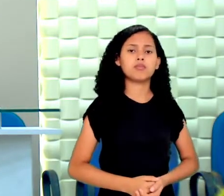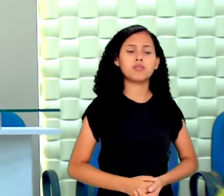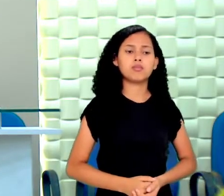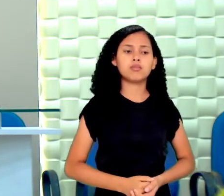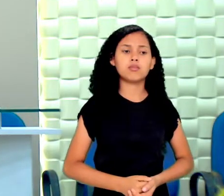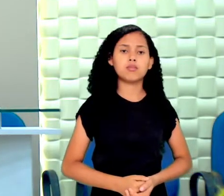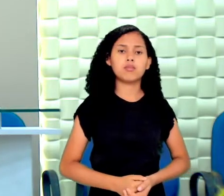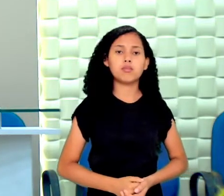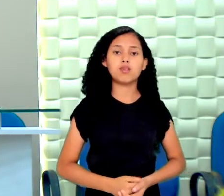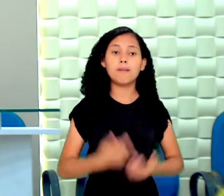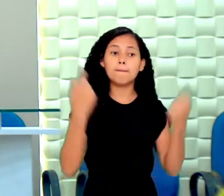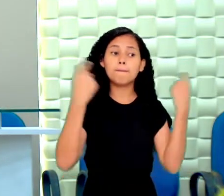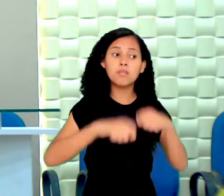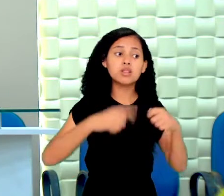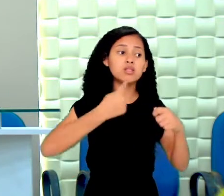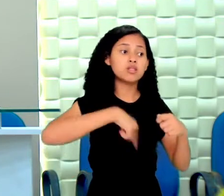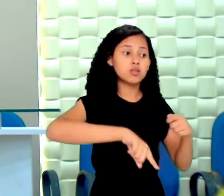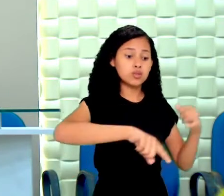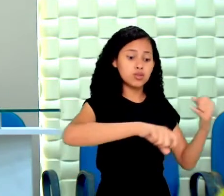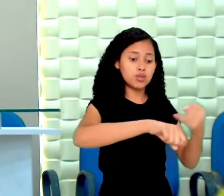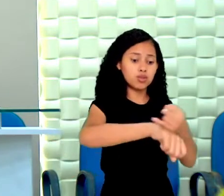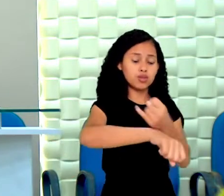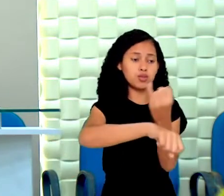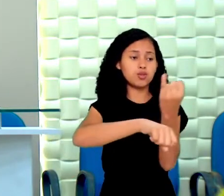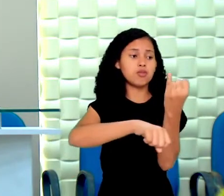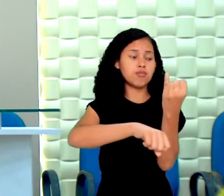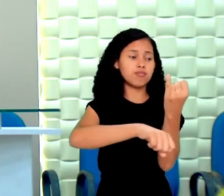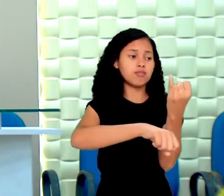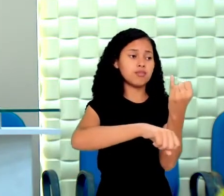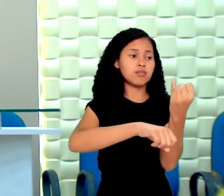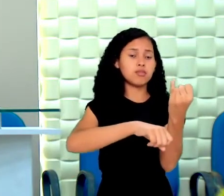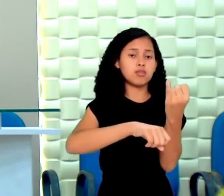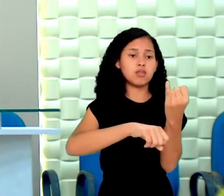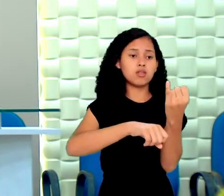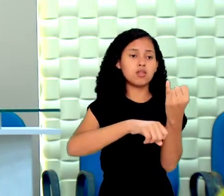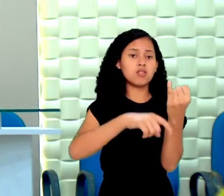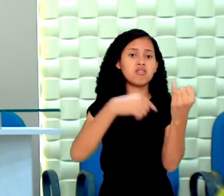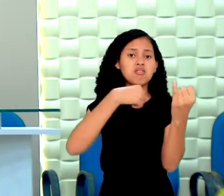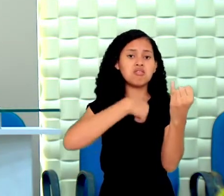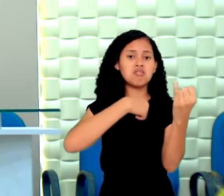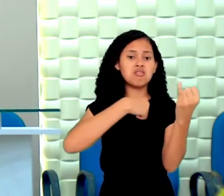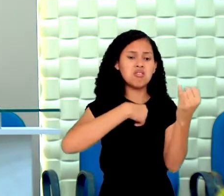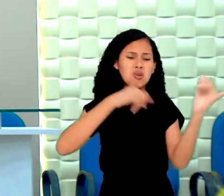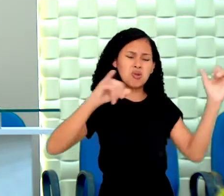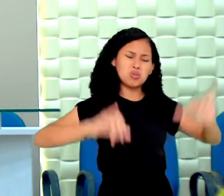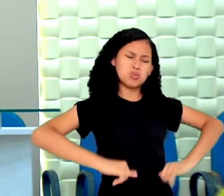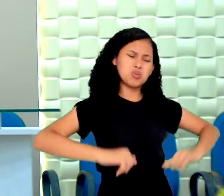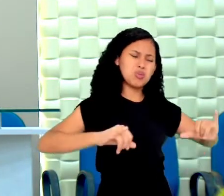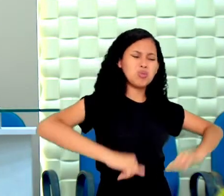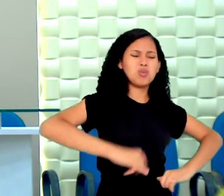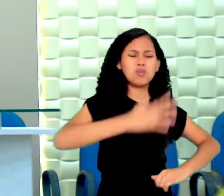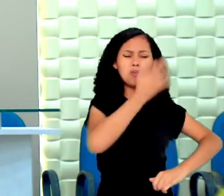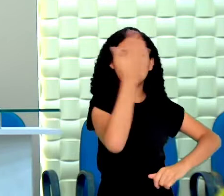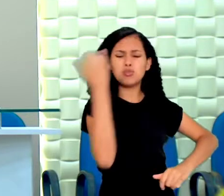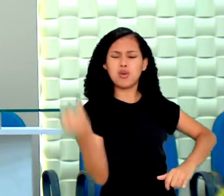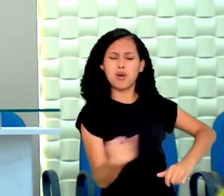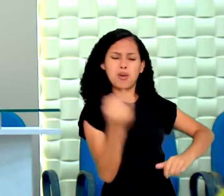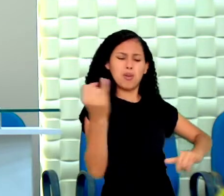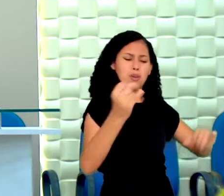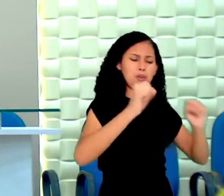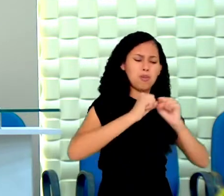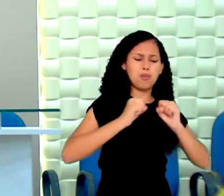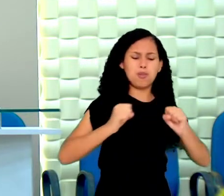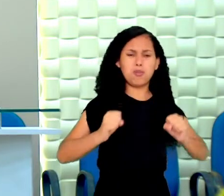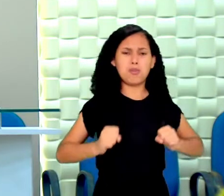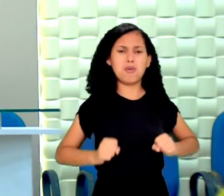É necessário que eu vá para Jerusalém e ali eu sofra na mão dos anciãos, e ali eu sofra